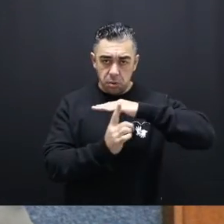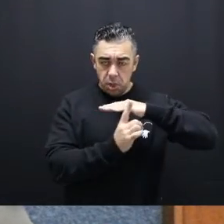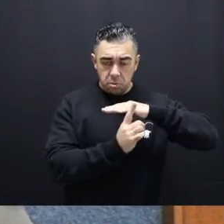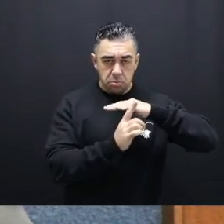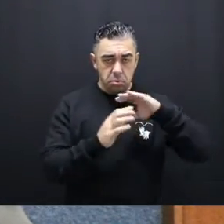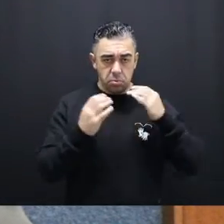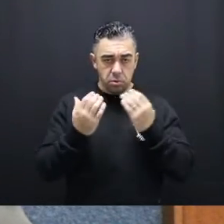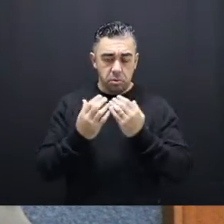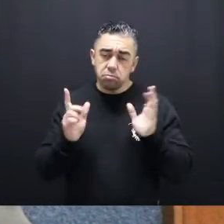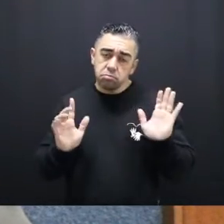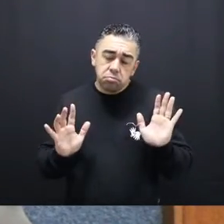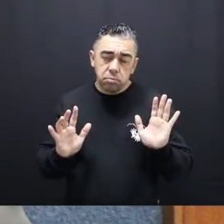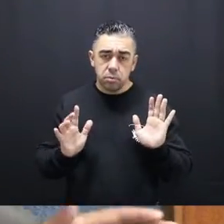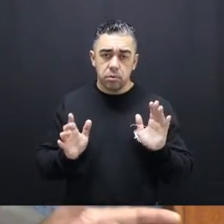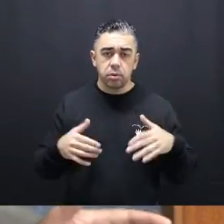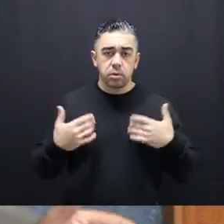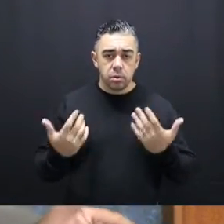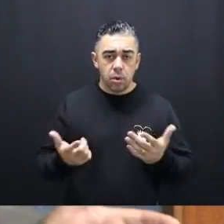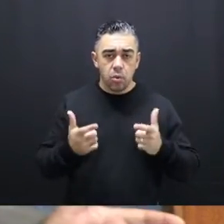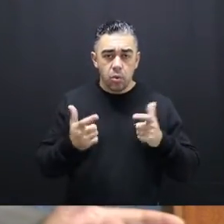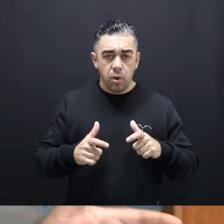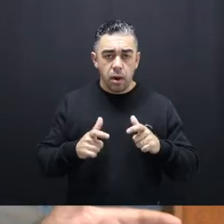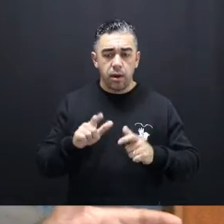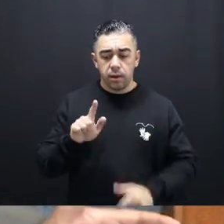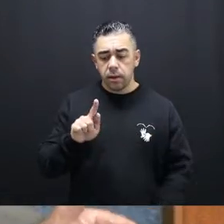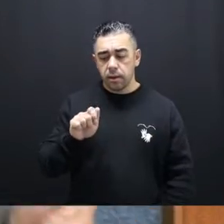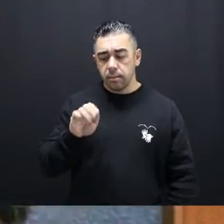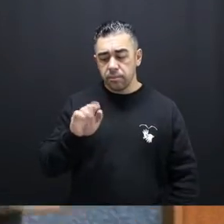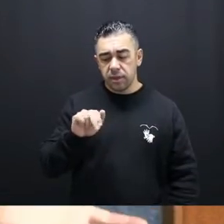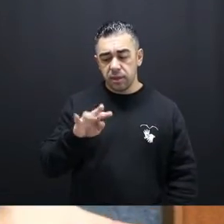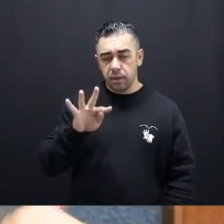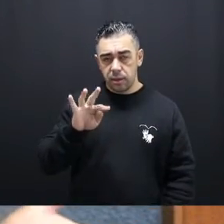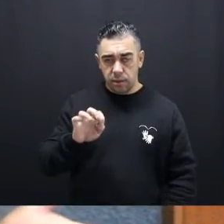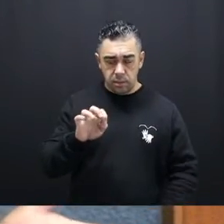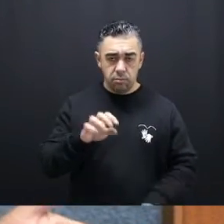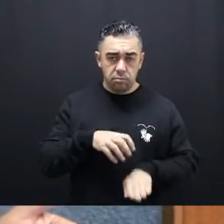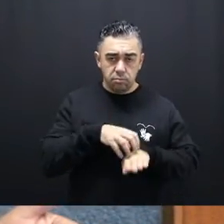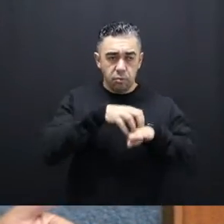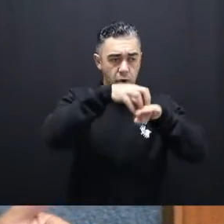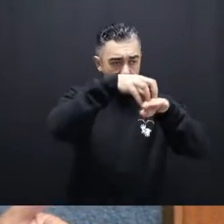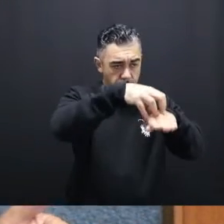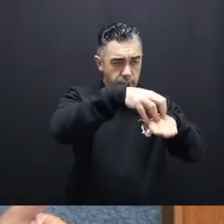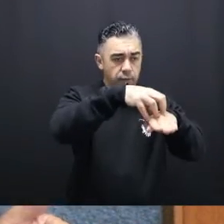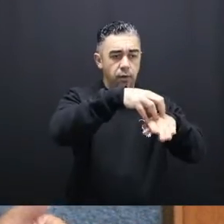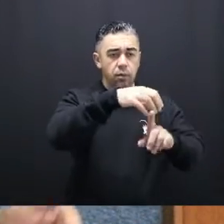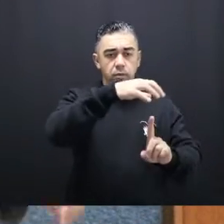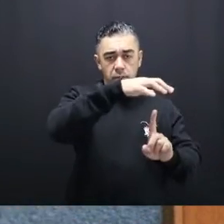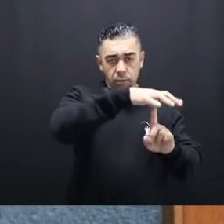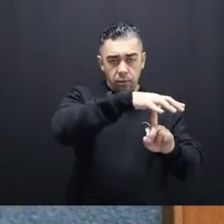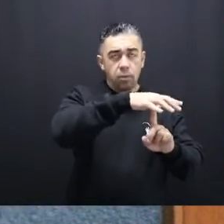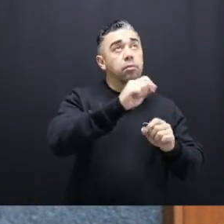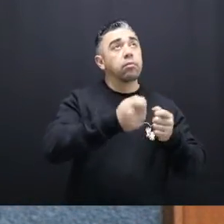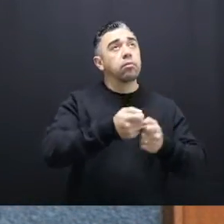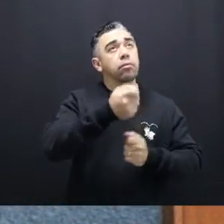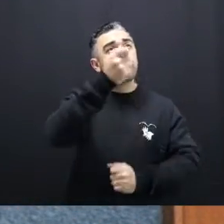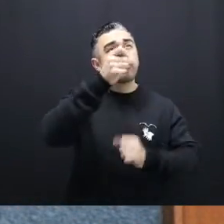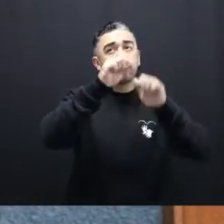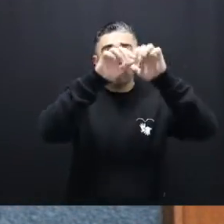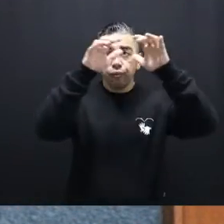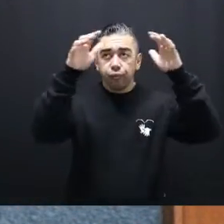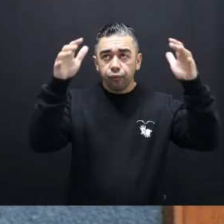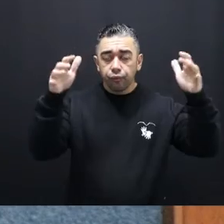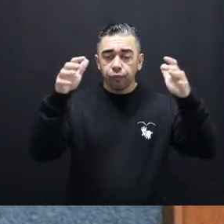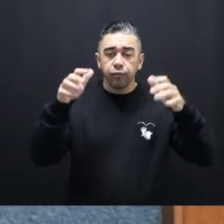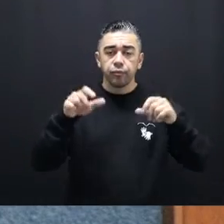e com o gabinete móvel vou aí não tem não tem até então brecha para questionamentos porque você algum guarda-sol lá na rua aí